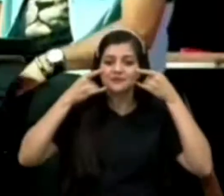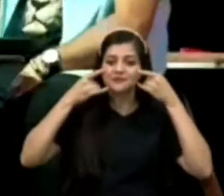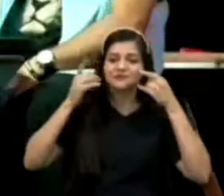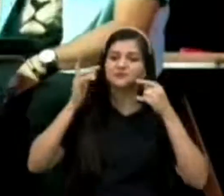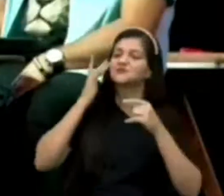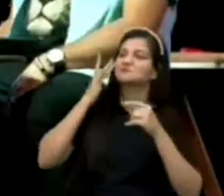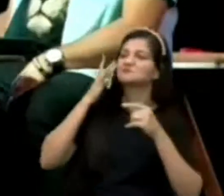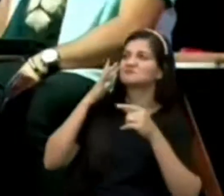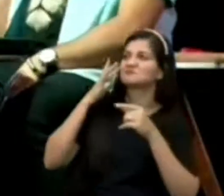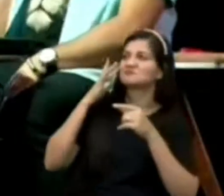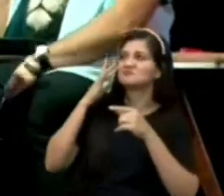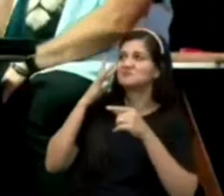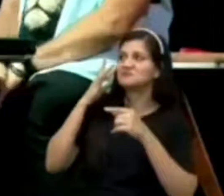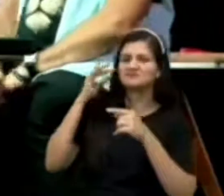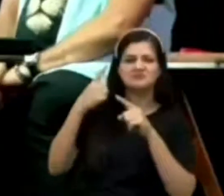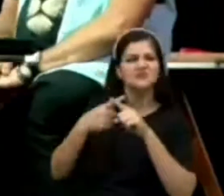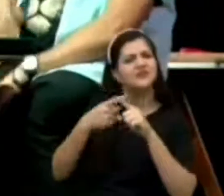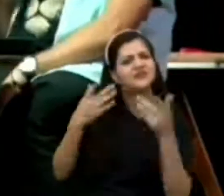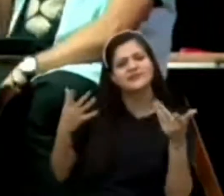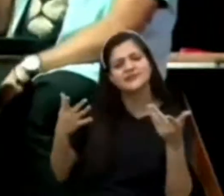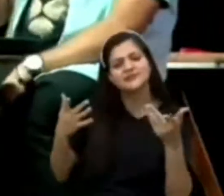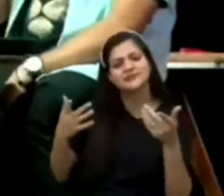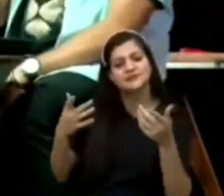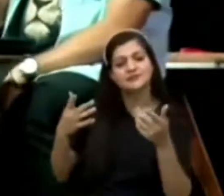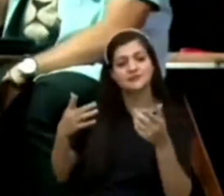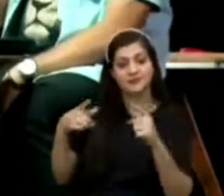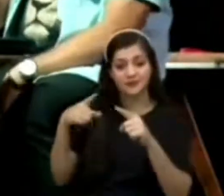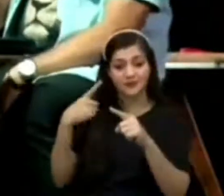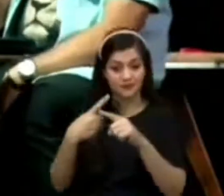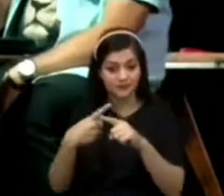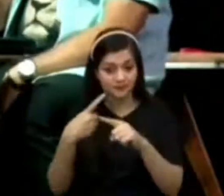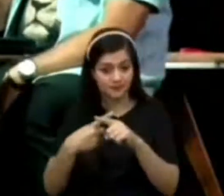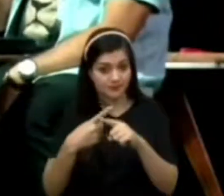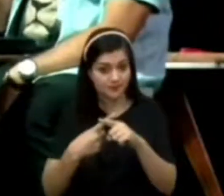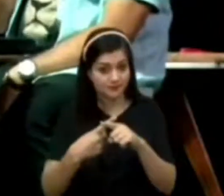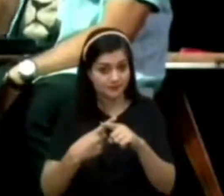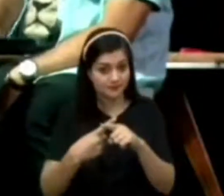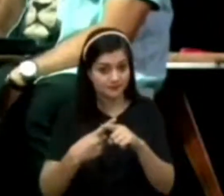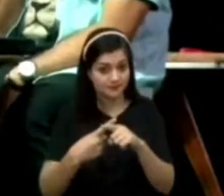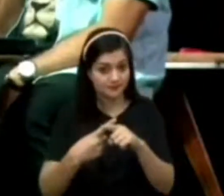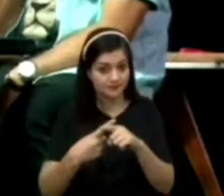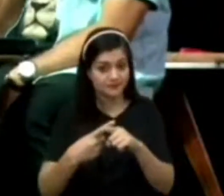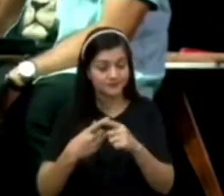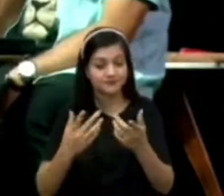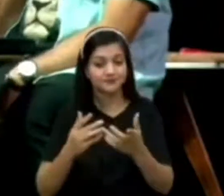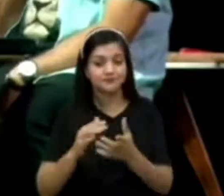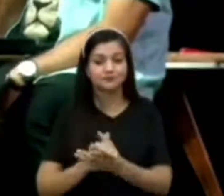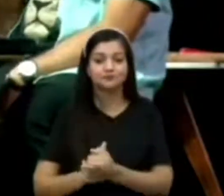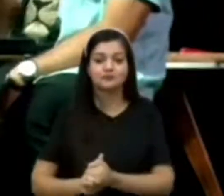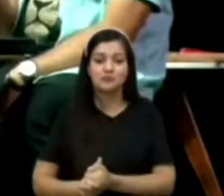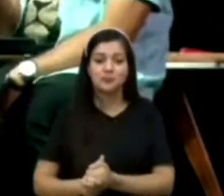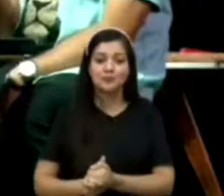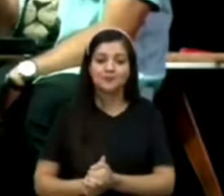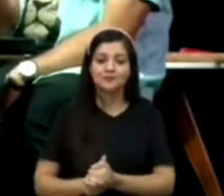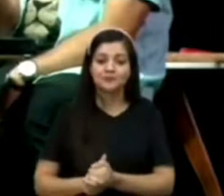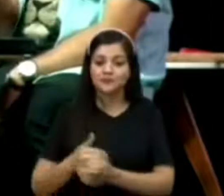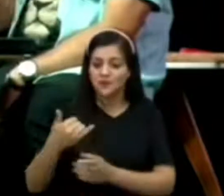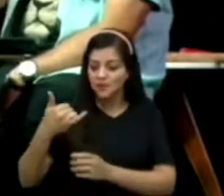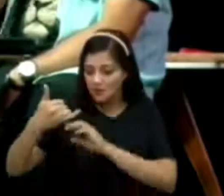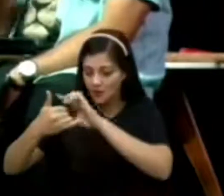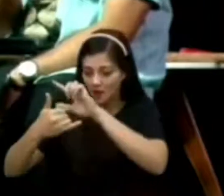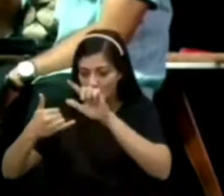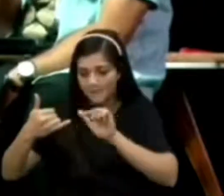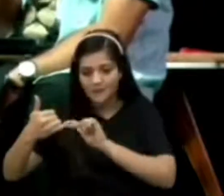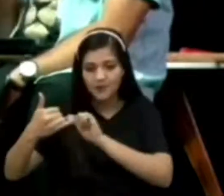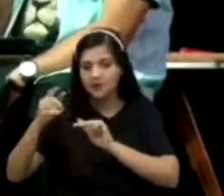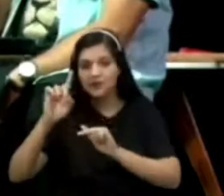mascarados, brincadeira. É porque, na verdade, o que o aparelho vê não